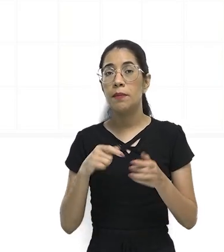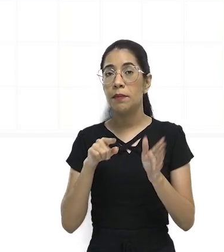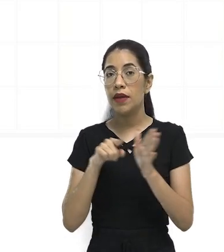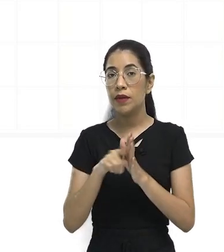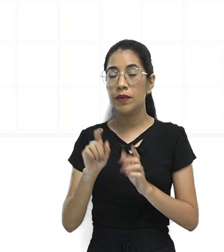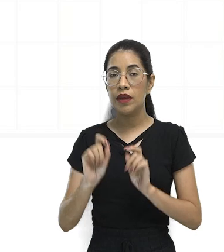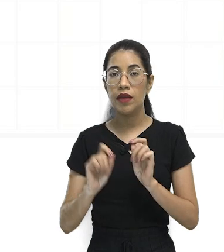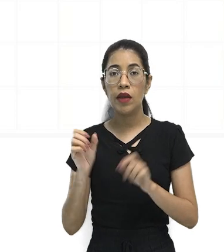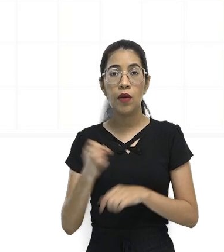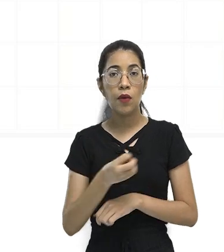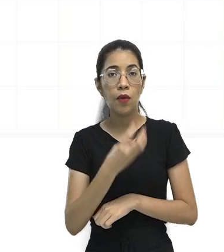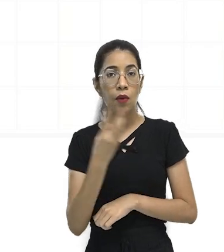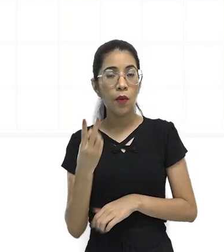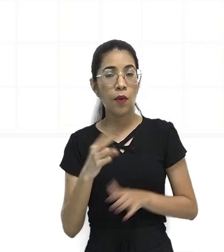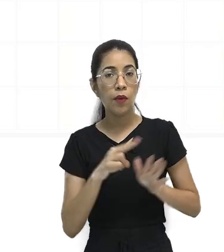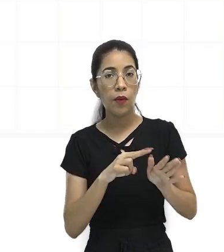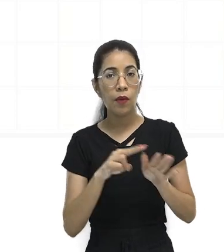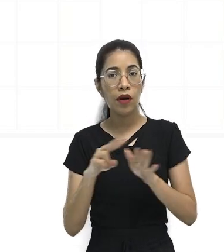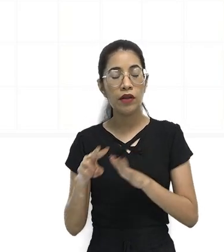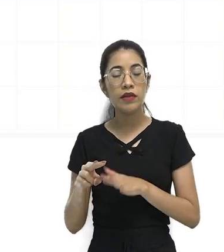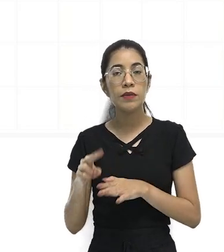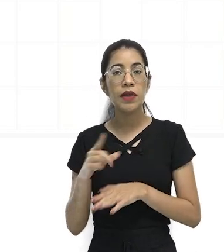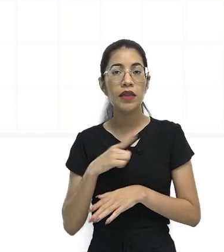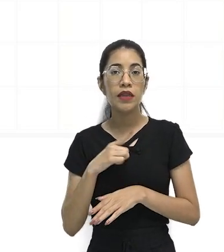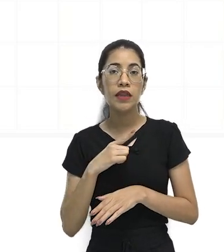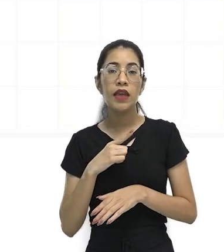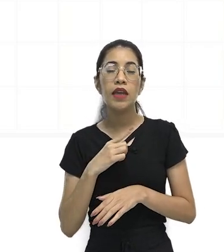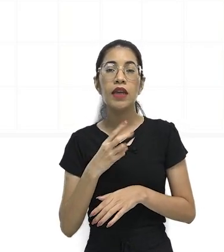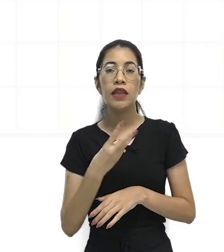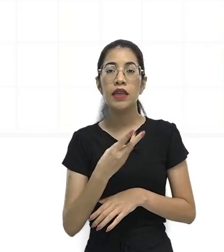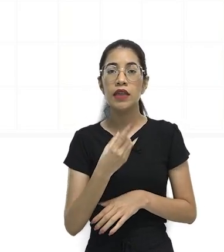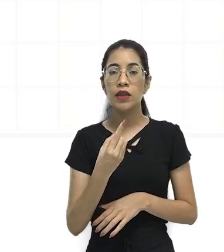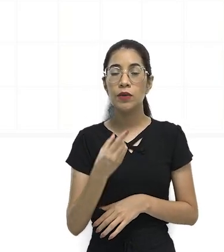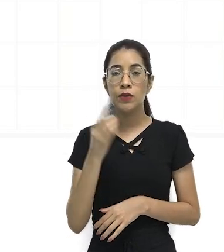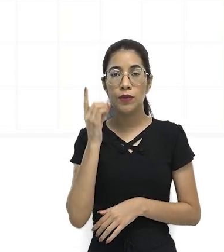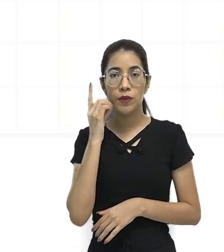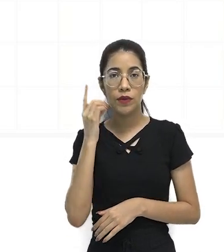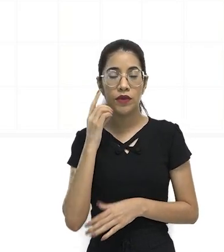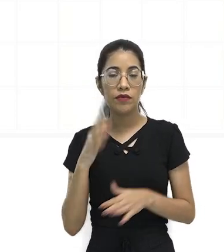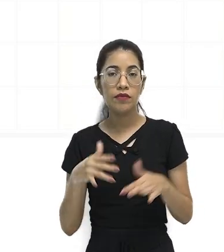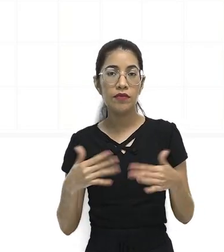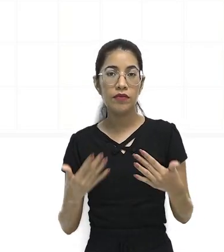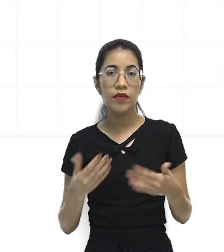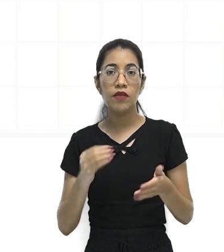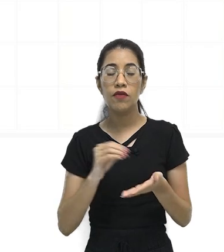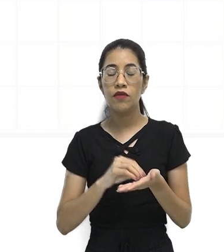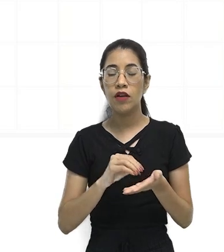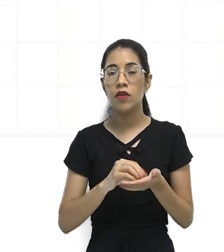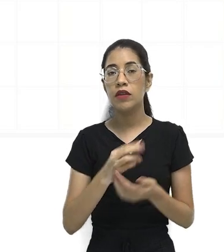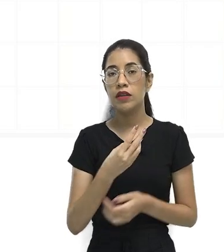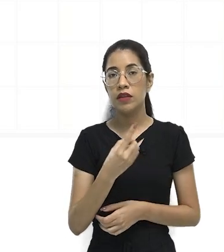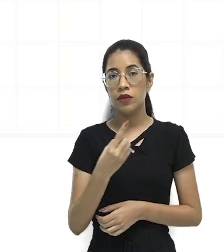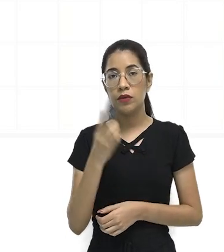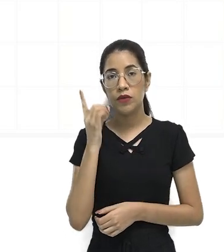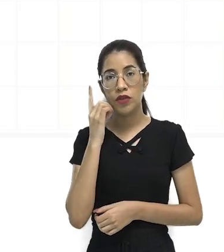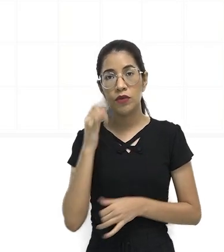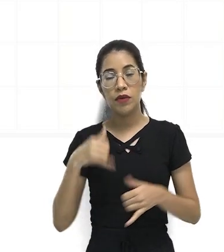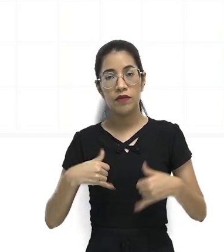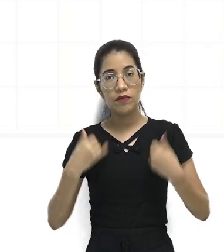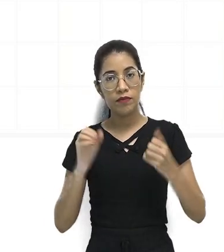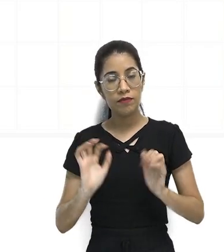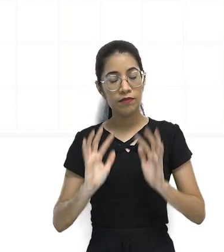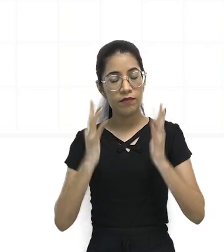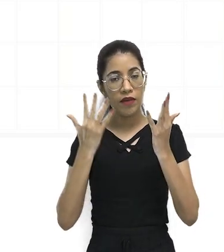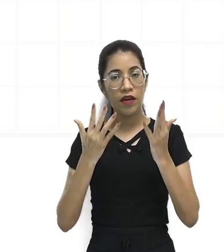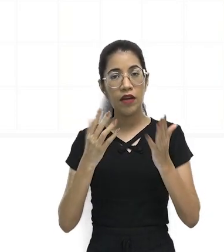a quantidade de semanas que tem 31 dias, tá? Faltam 31 dias para o aniversário de